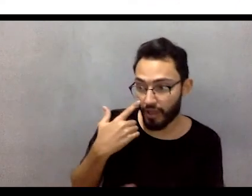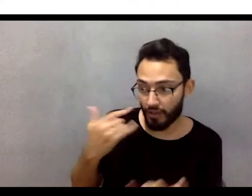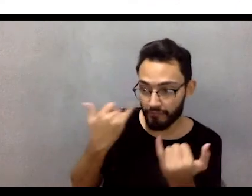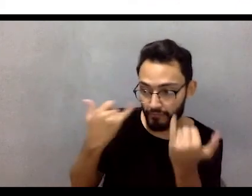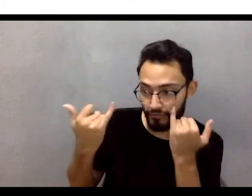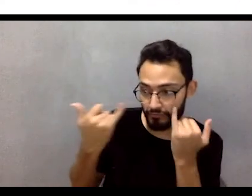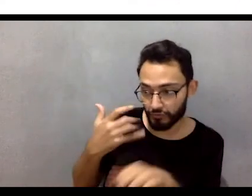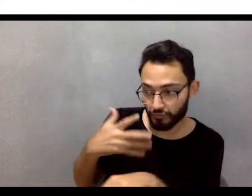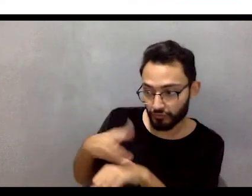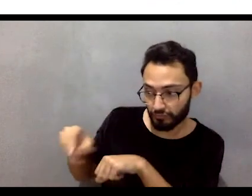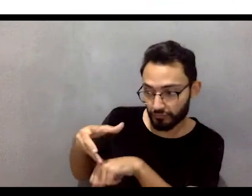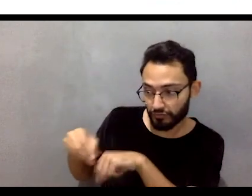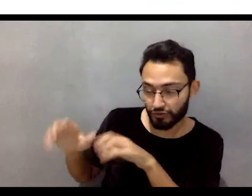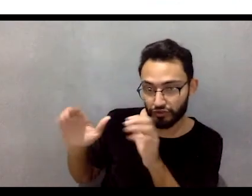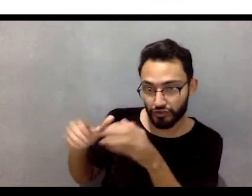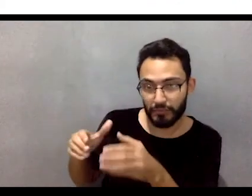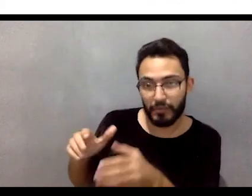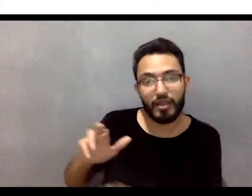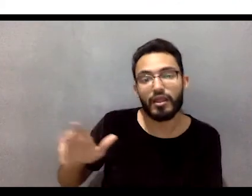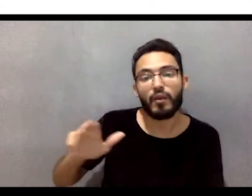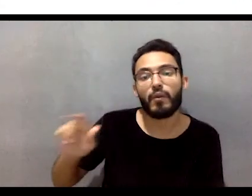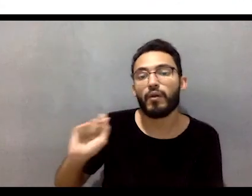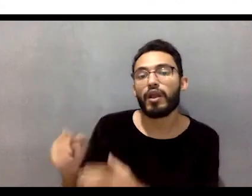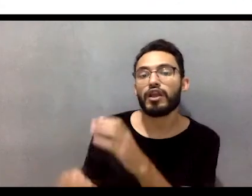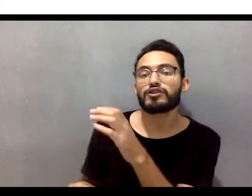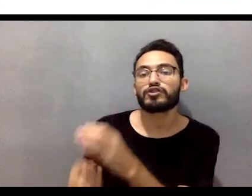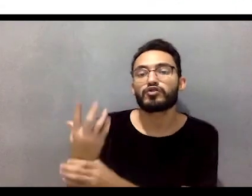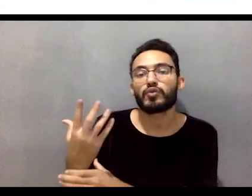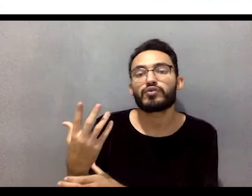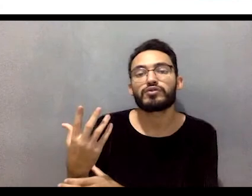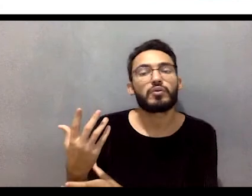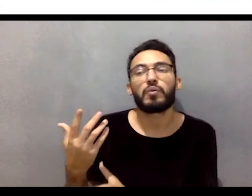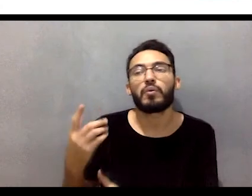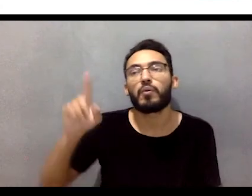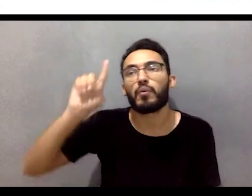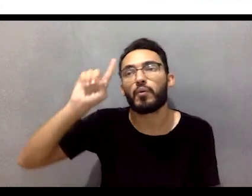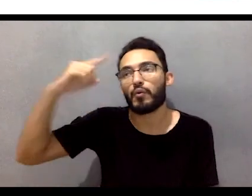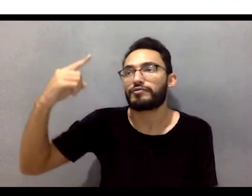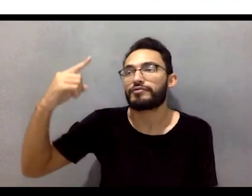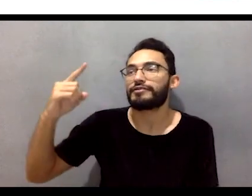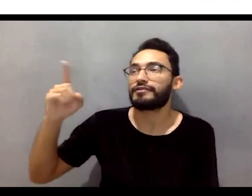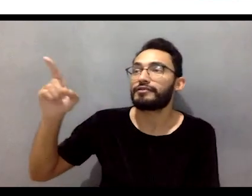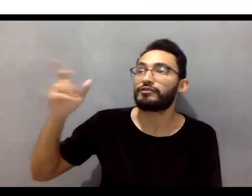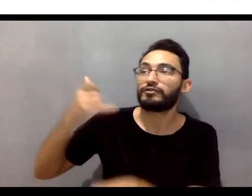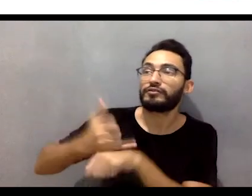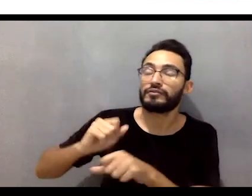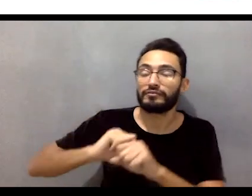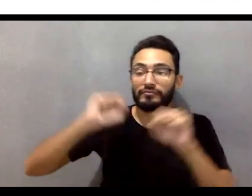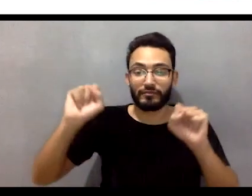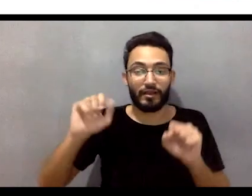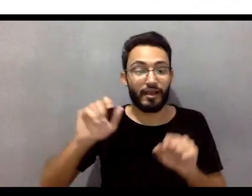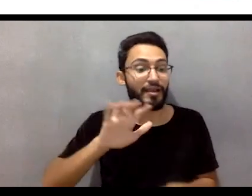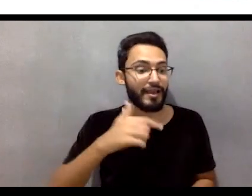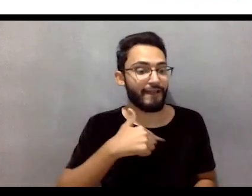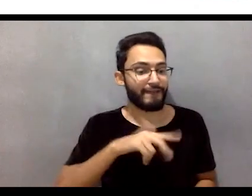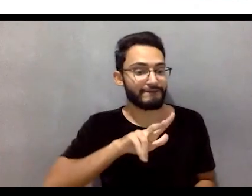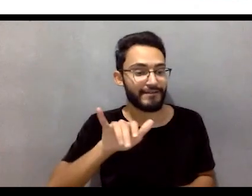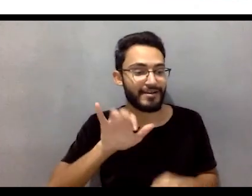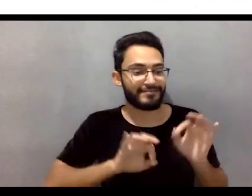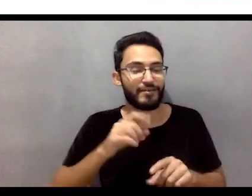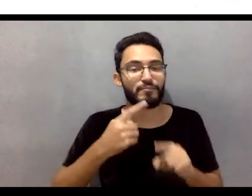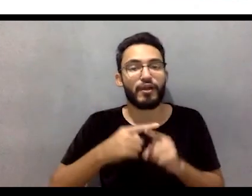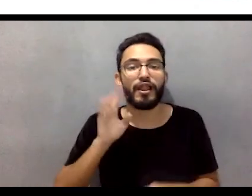o product backlog não é uma coisa que surgiu, que um dia o PO acordou e falou: é isso que eu vou fazer porque é